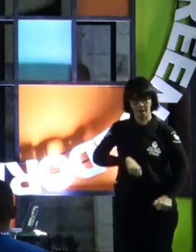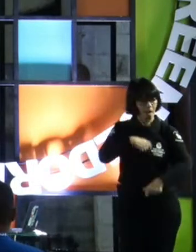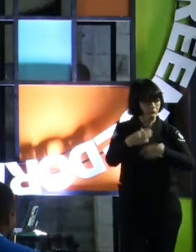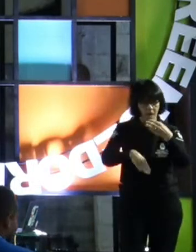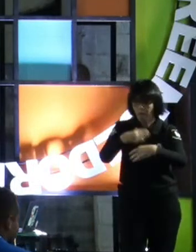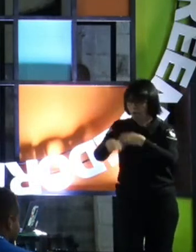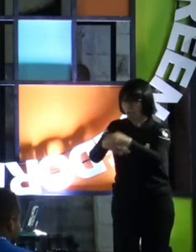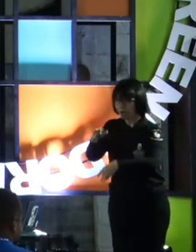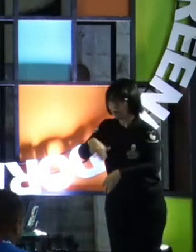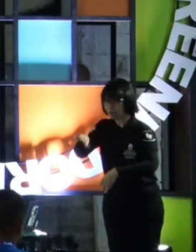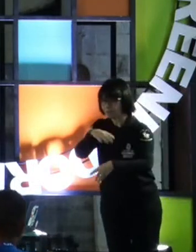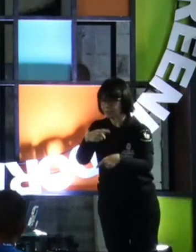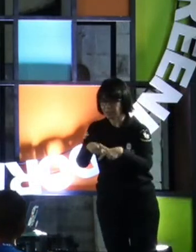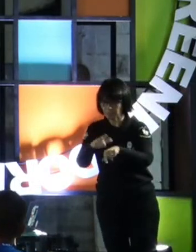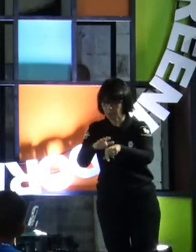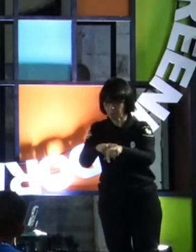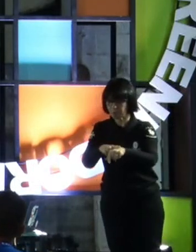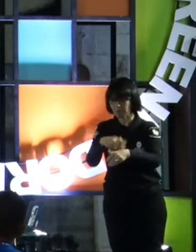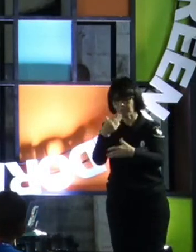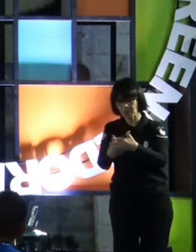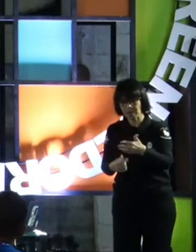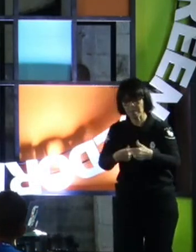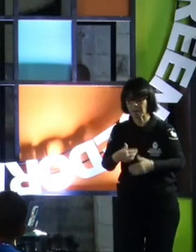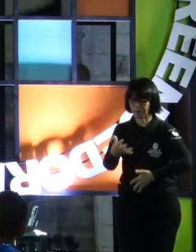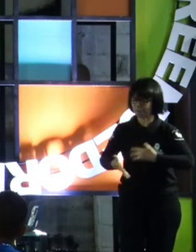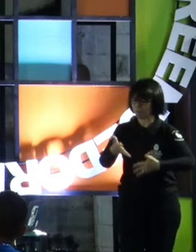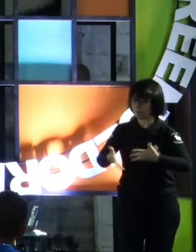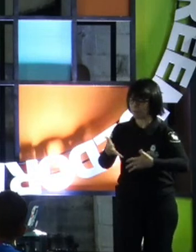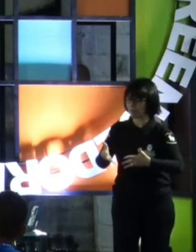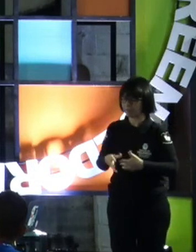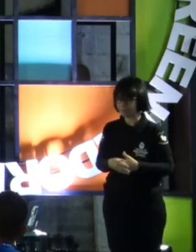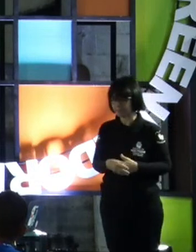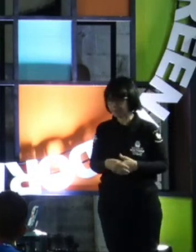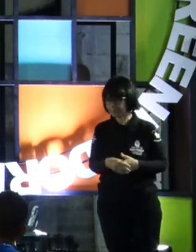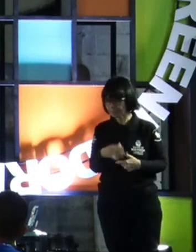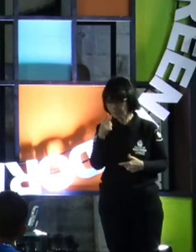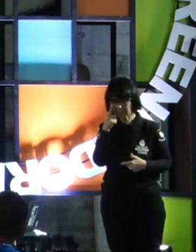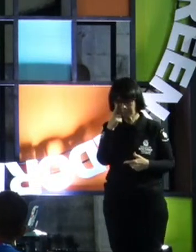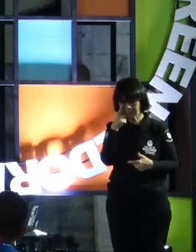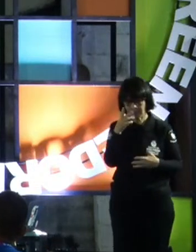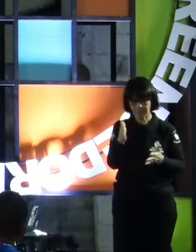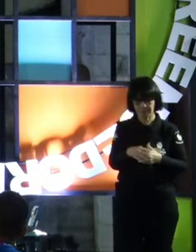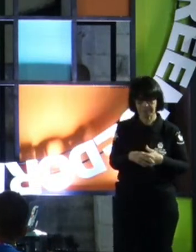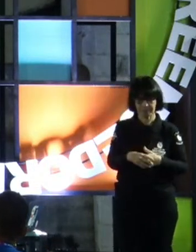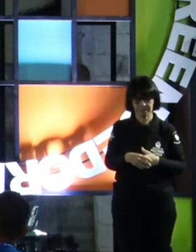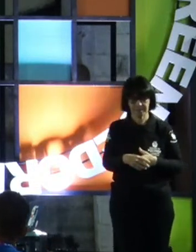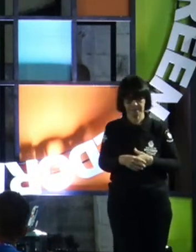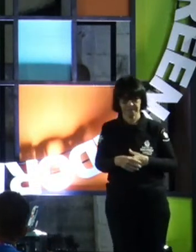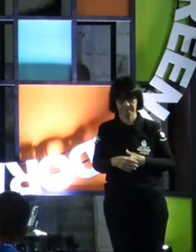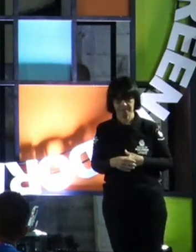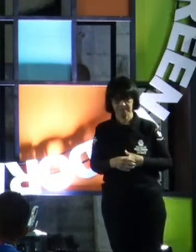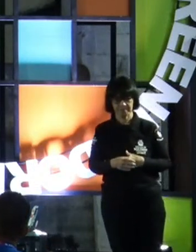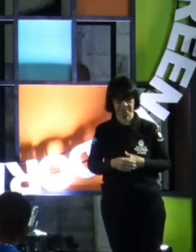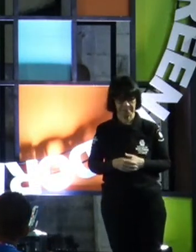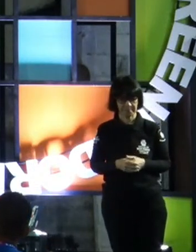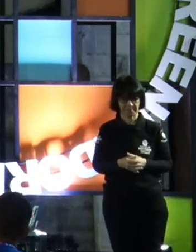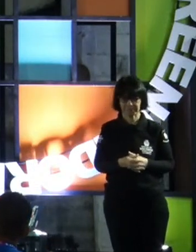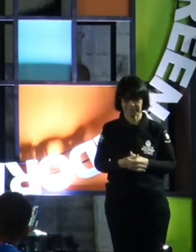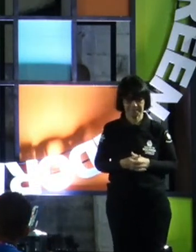acabar antes de ter acabado o tempo. Opa aí. Vamos embora. Vai aparecer algum parênteses aqui para encaixar certinho.